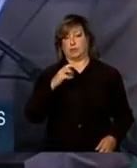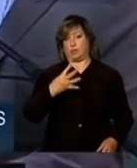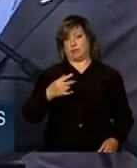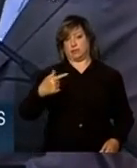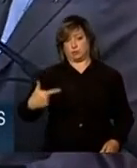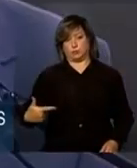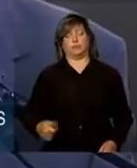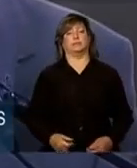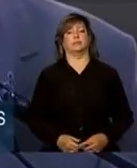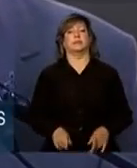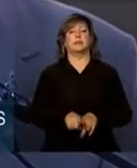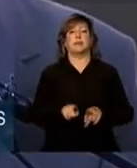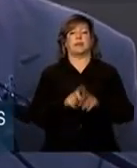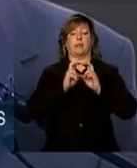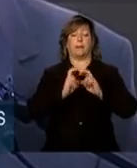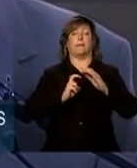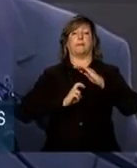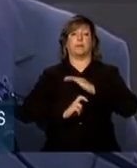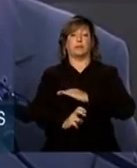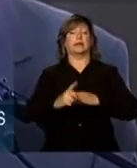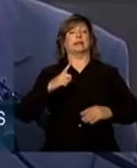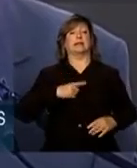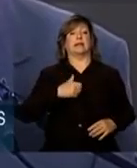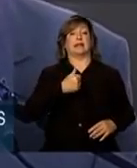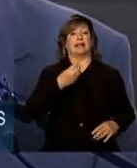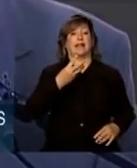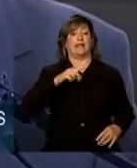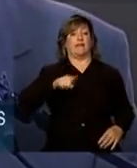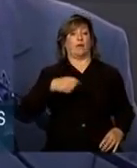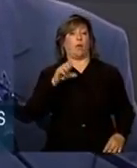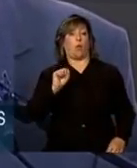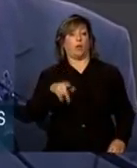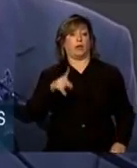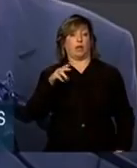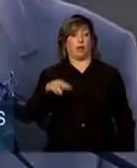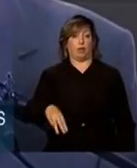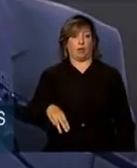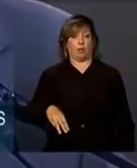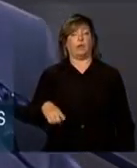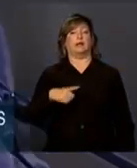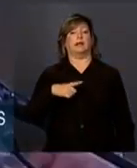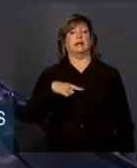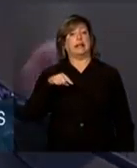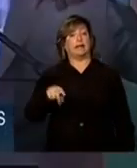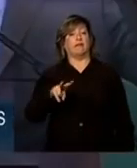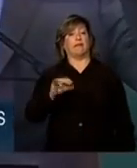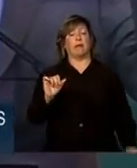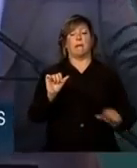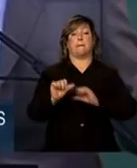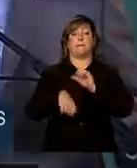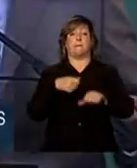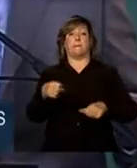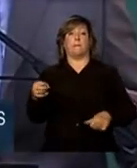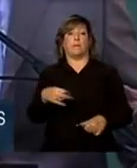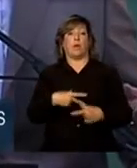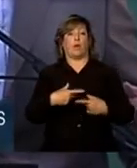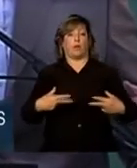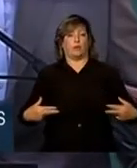O nosso metrô são 13,8 quilômetros. Ele vai ser modernizado na sua